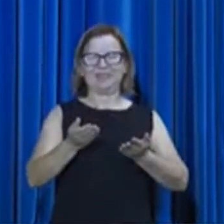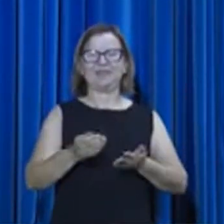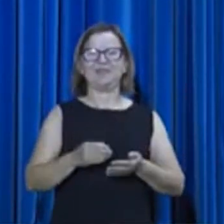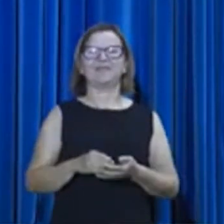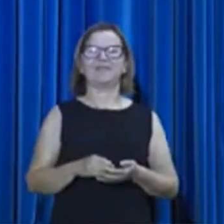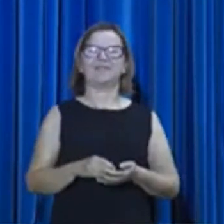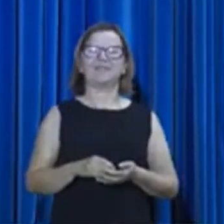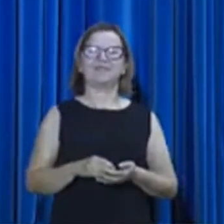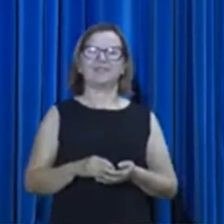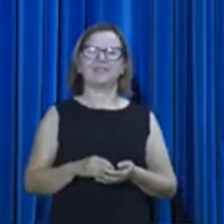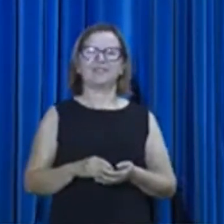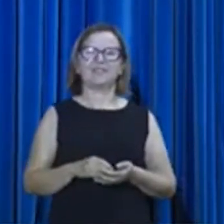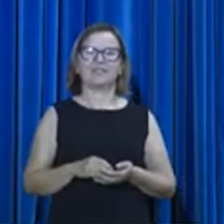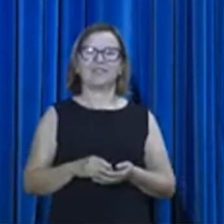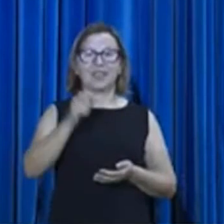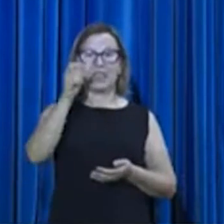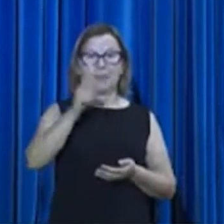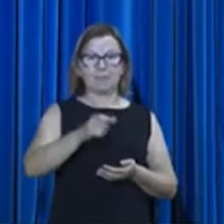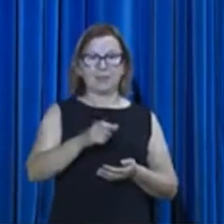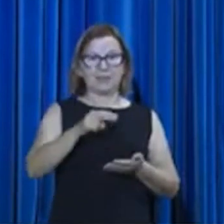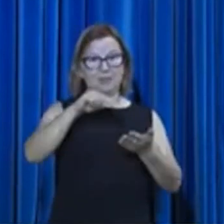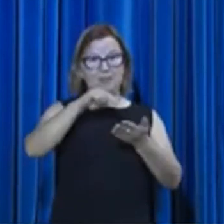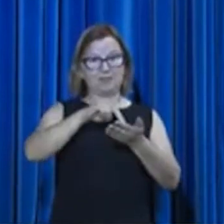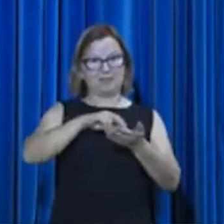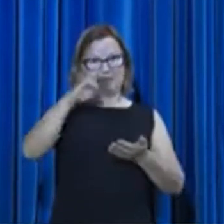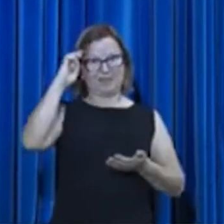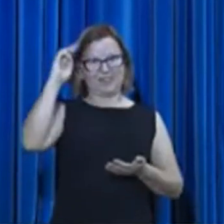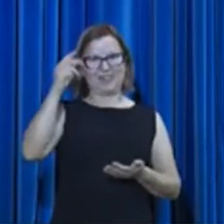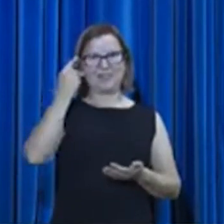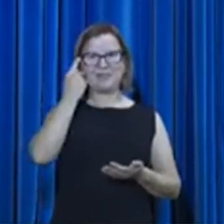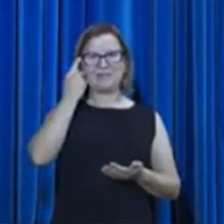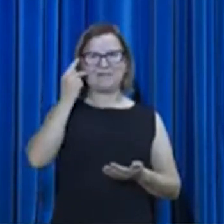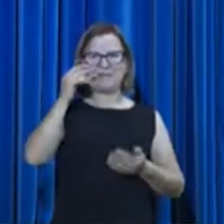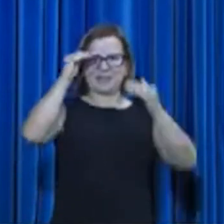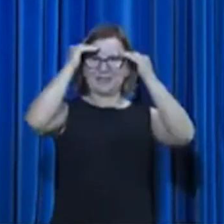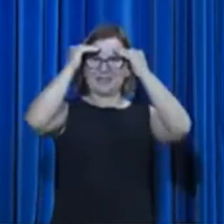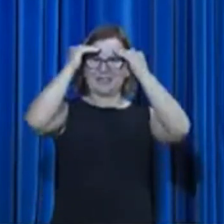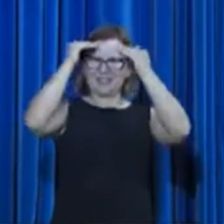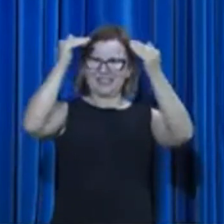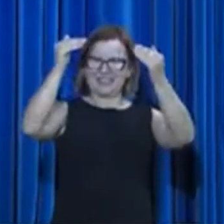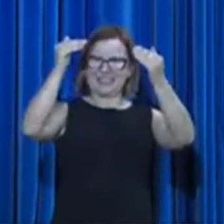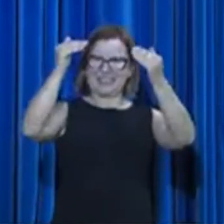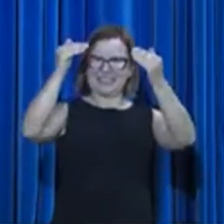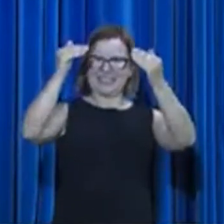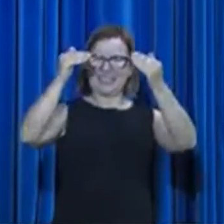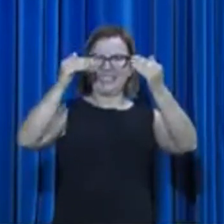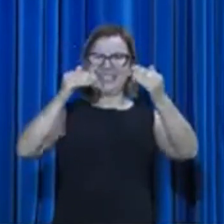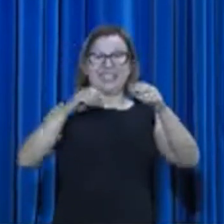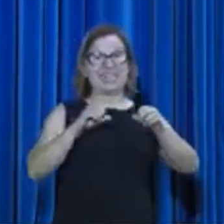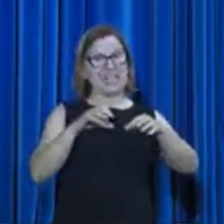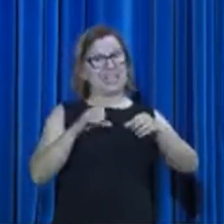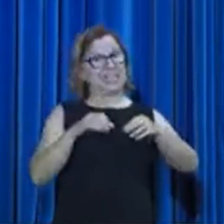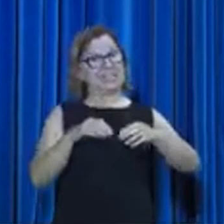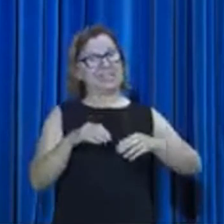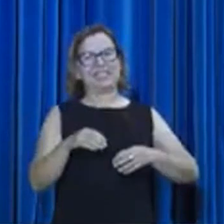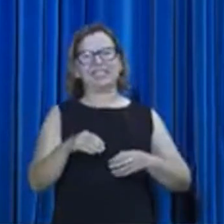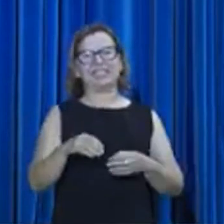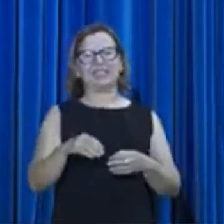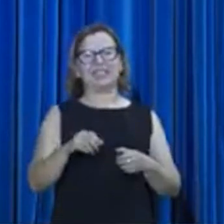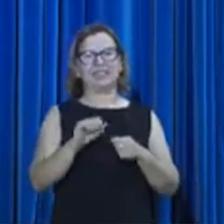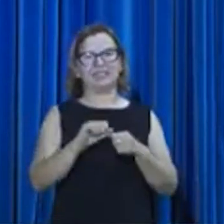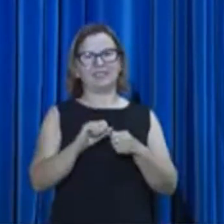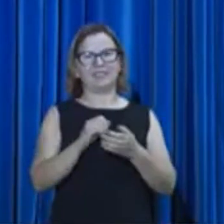É aquele que tem os olhos no seu Senhor para atender, ministrar a alguém, participar de